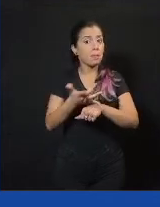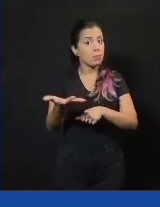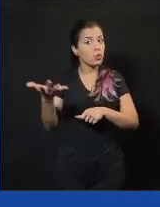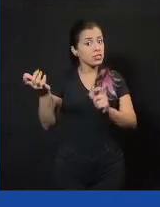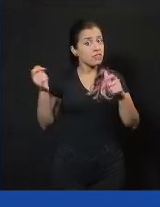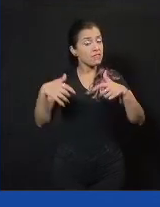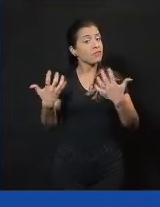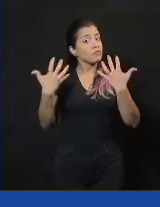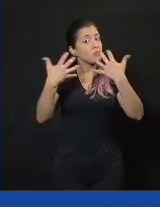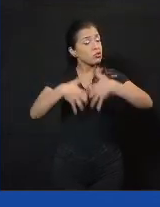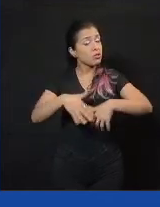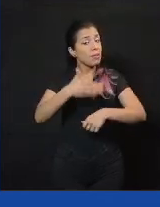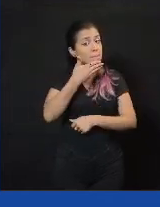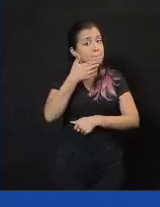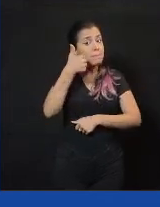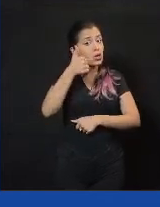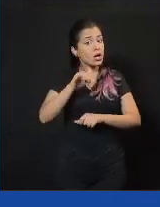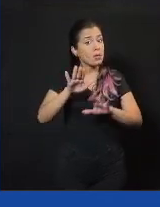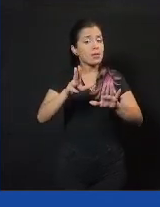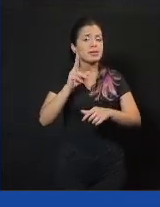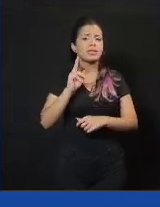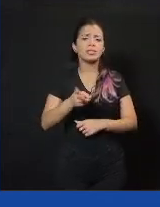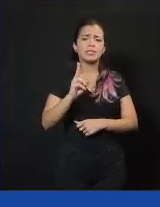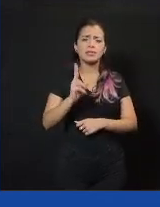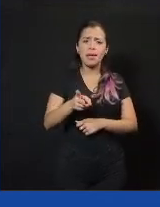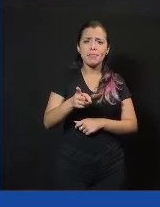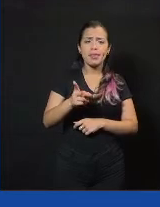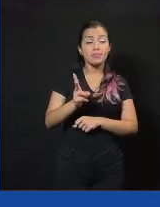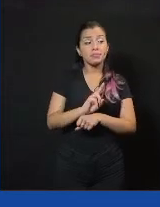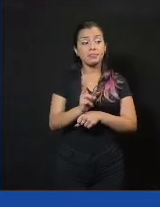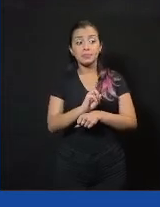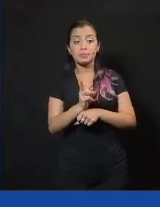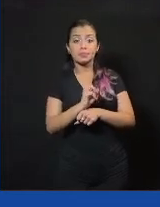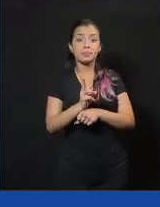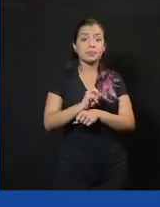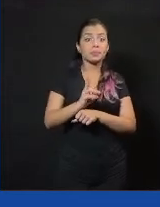funcionar melhor, mas sempre muito vigilantes.